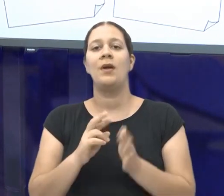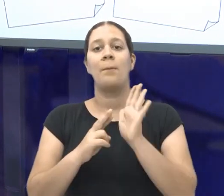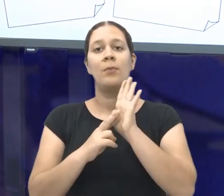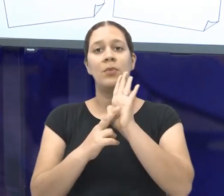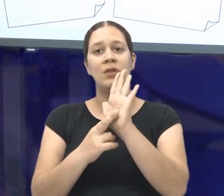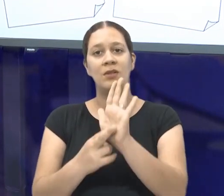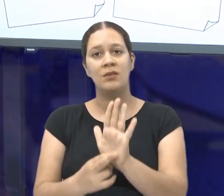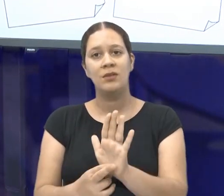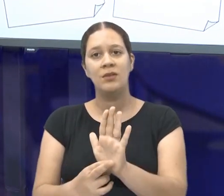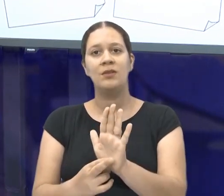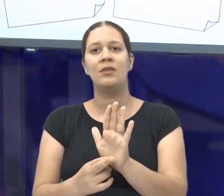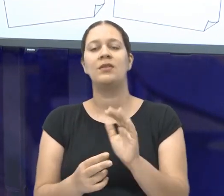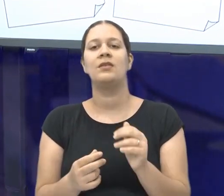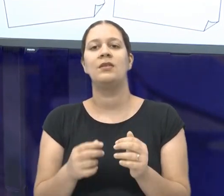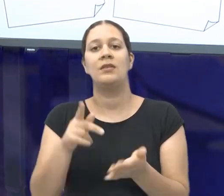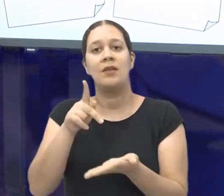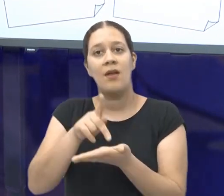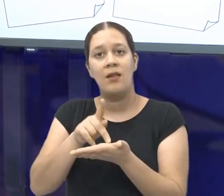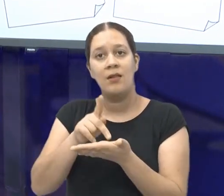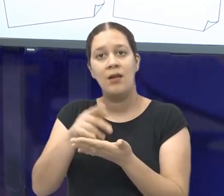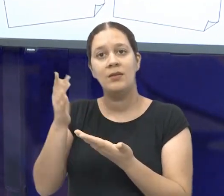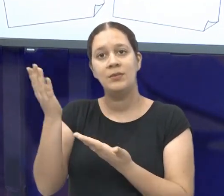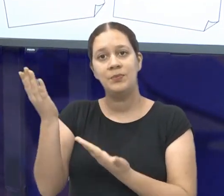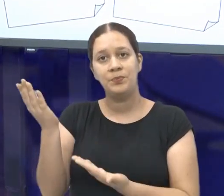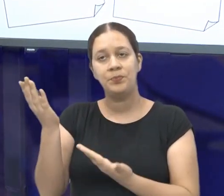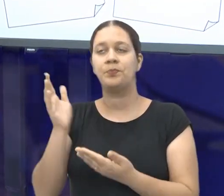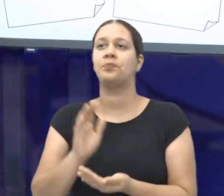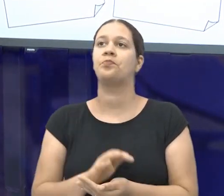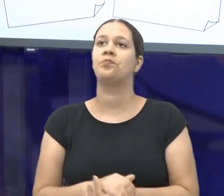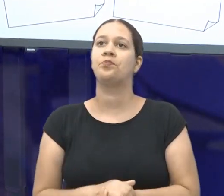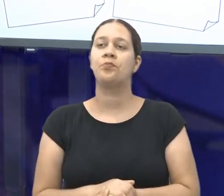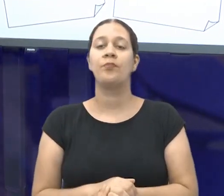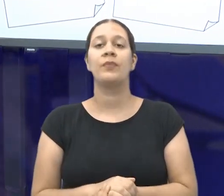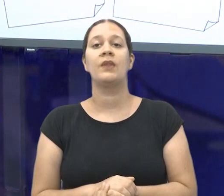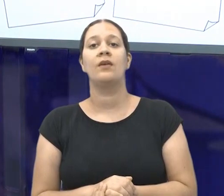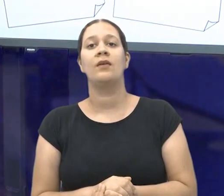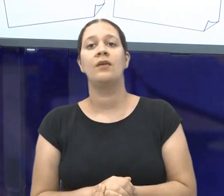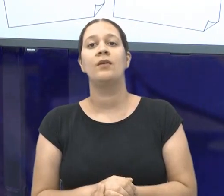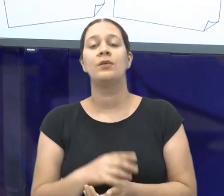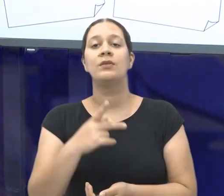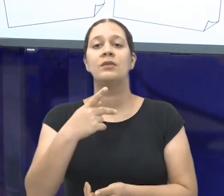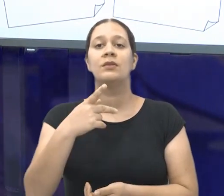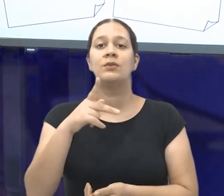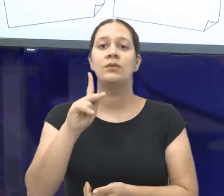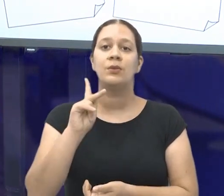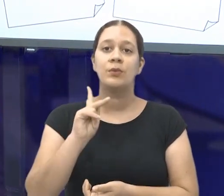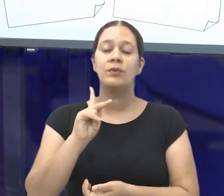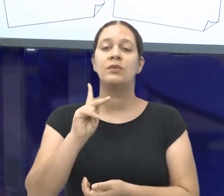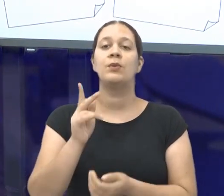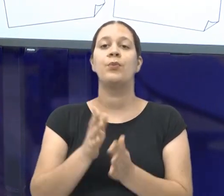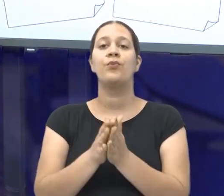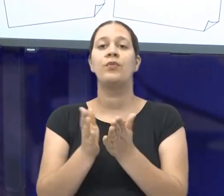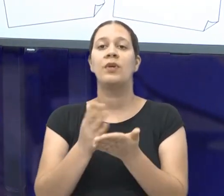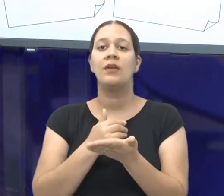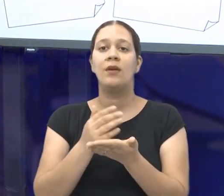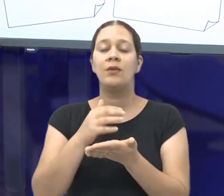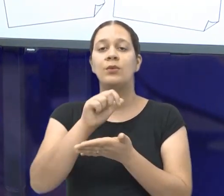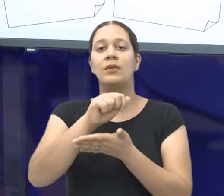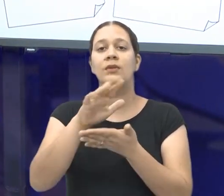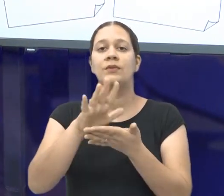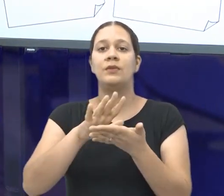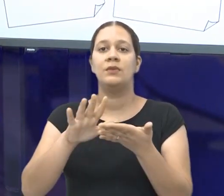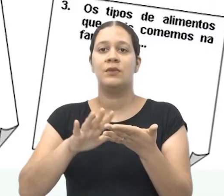Representasse algumas dessas realidades aqui. Nós podemos acompanhar que estava lá no seu, ou que está no seu caderno de